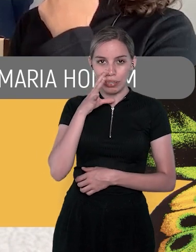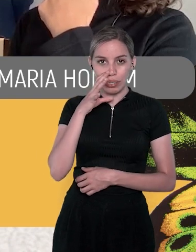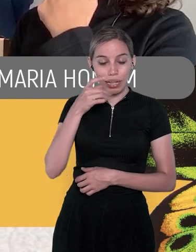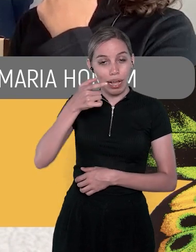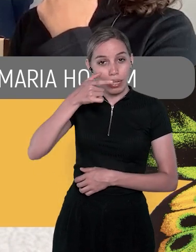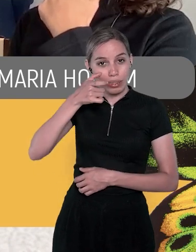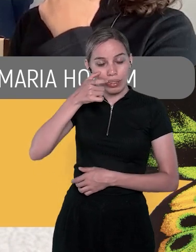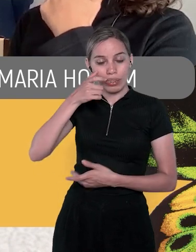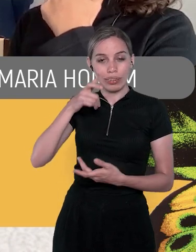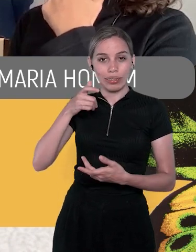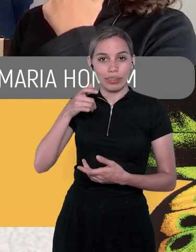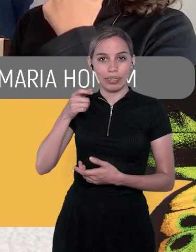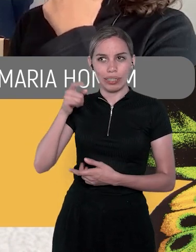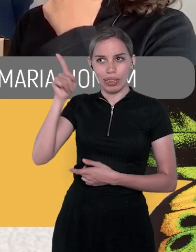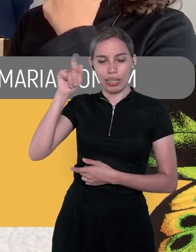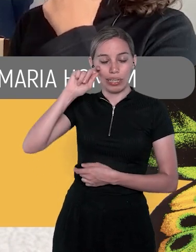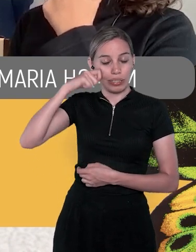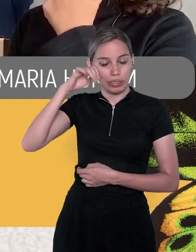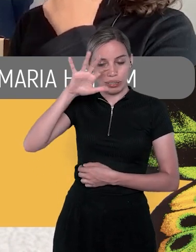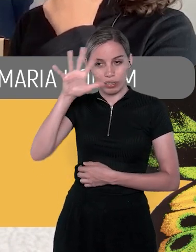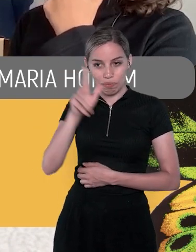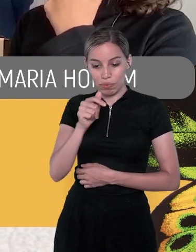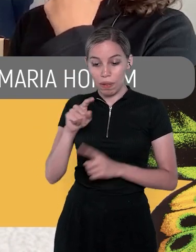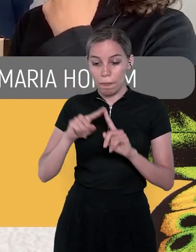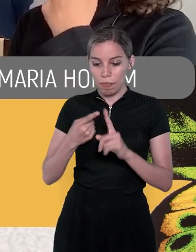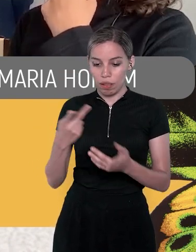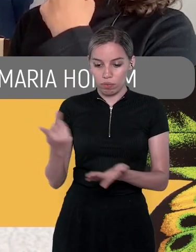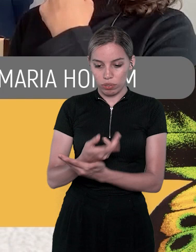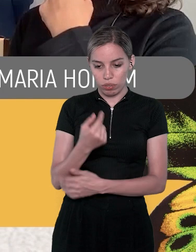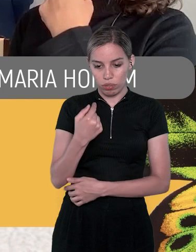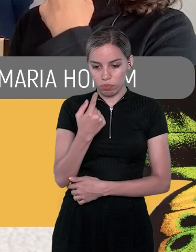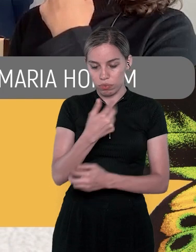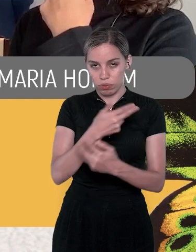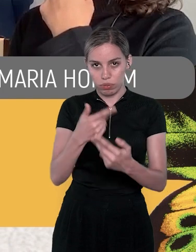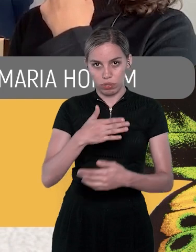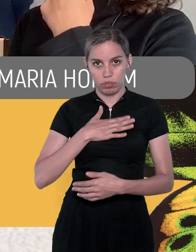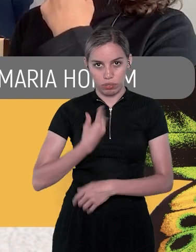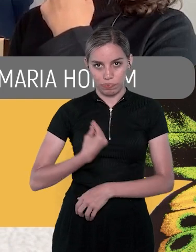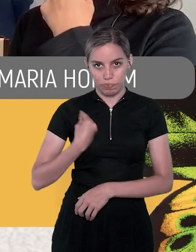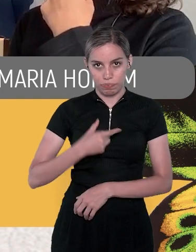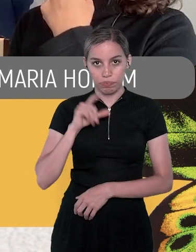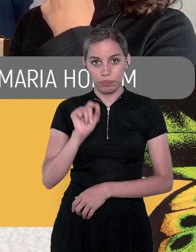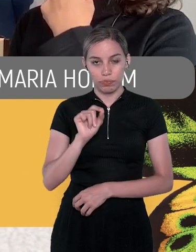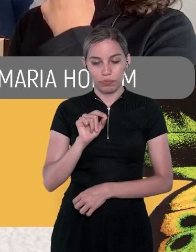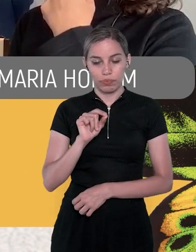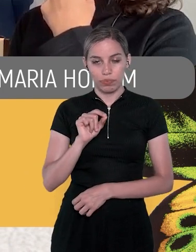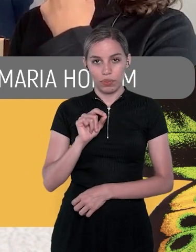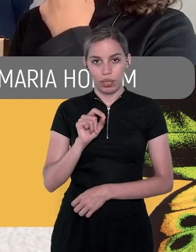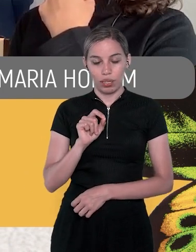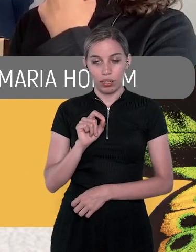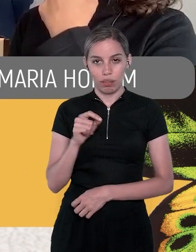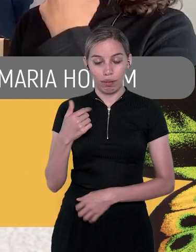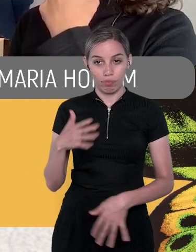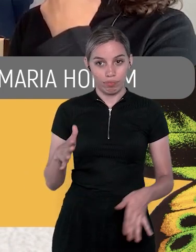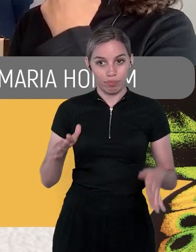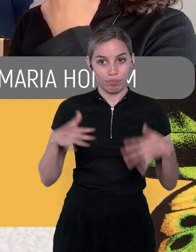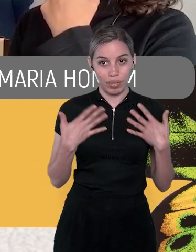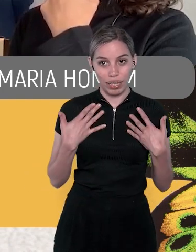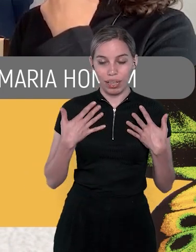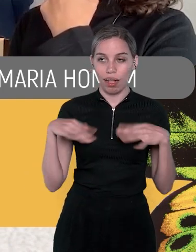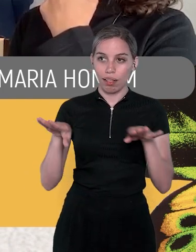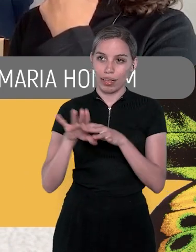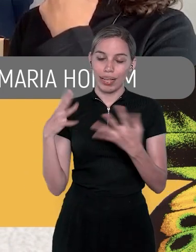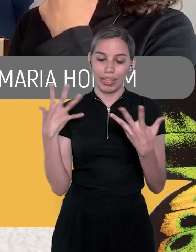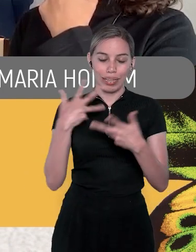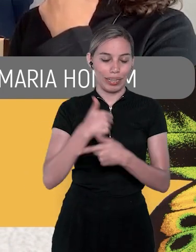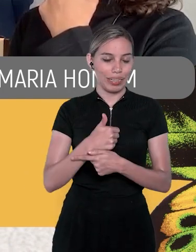África. Mas aconteceu uma coisa na minha vida, assim, inesperada e linda,